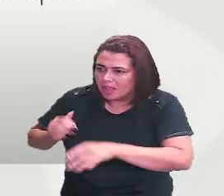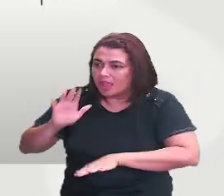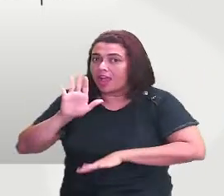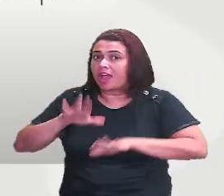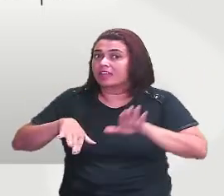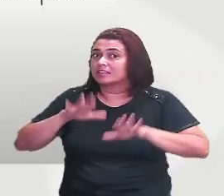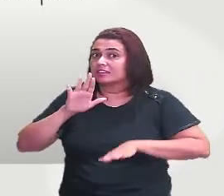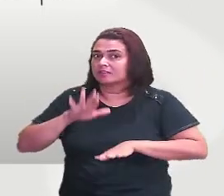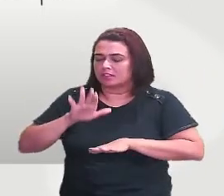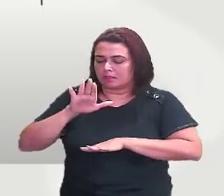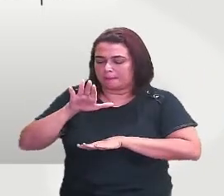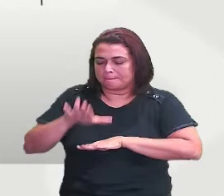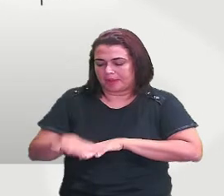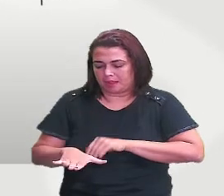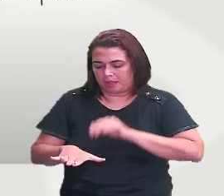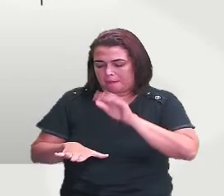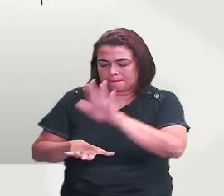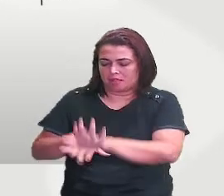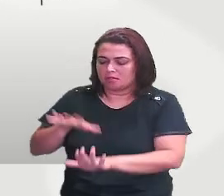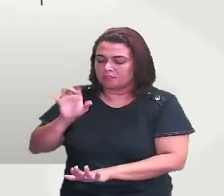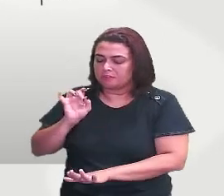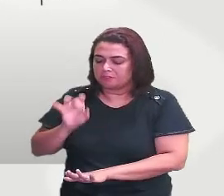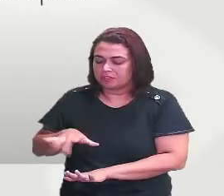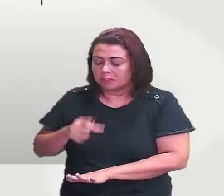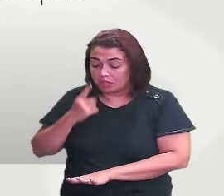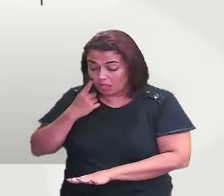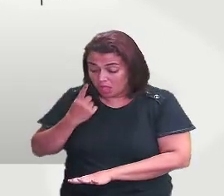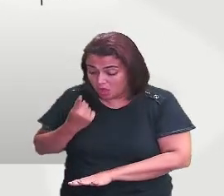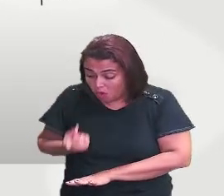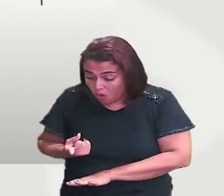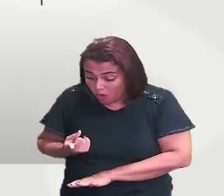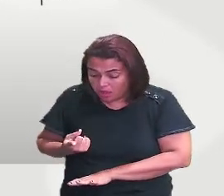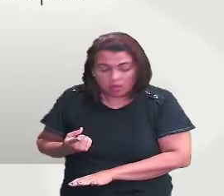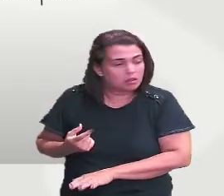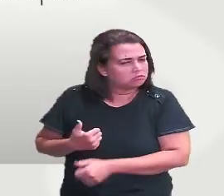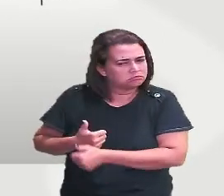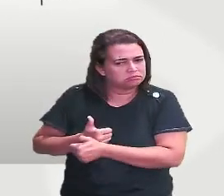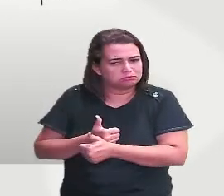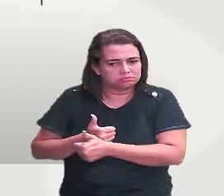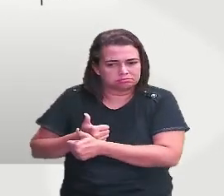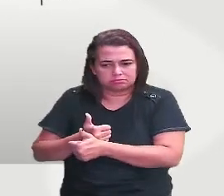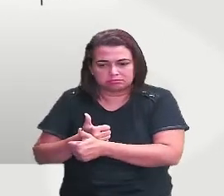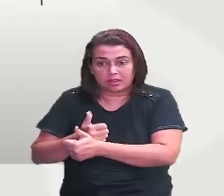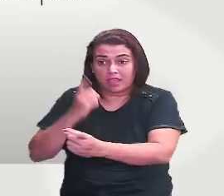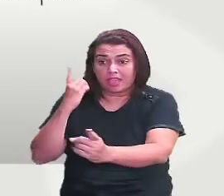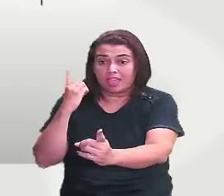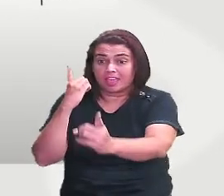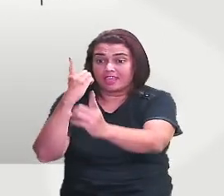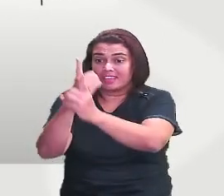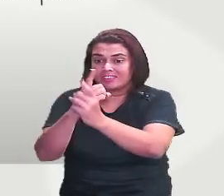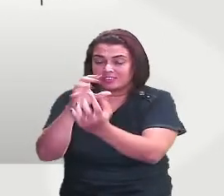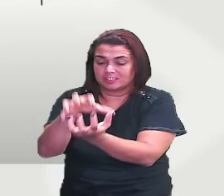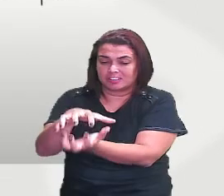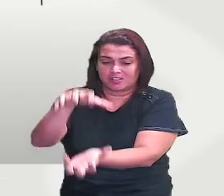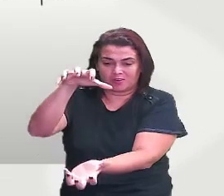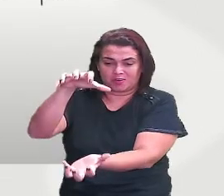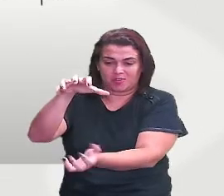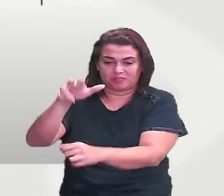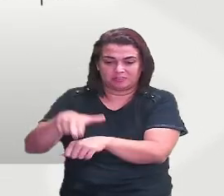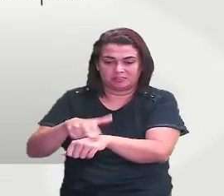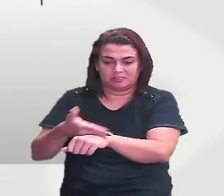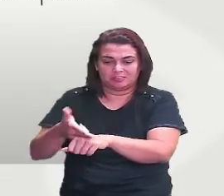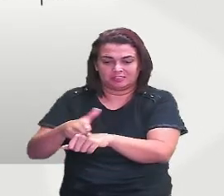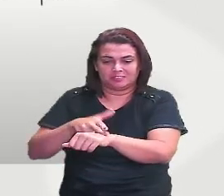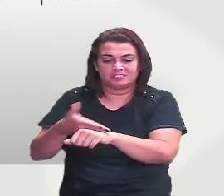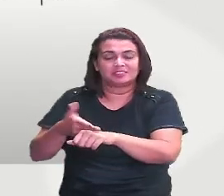onde passa. E quando você as segue, o seu ovo é tudo o que acha.